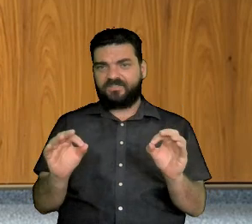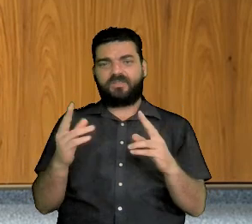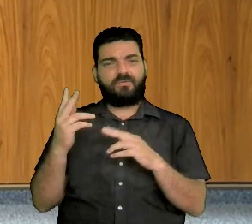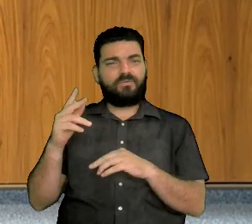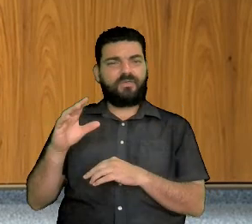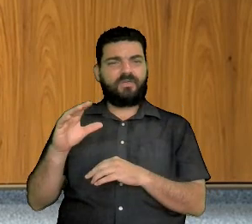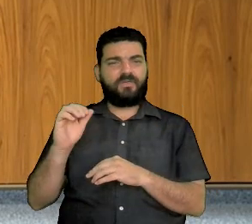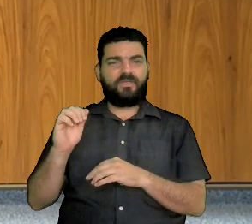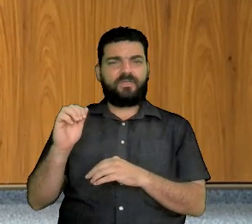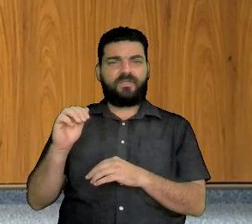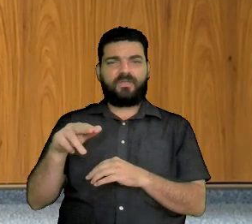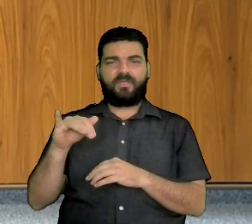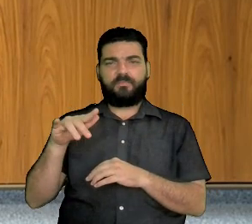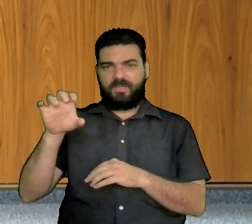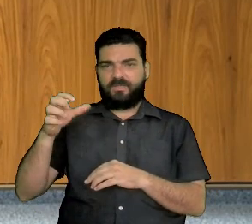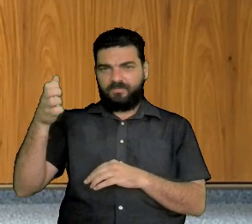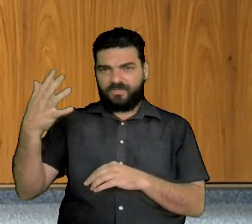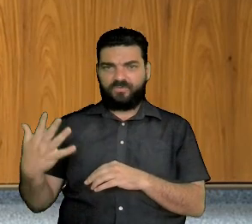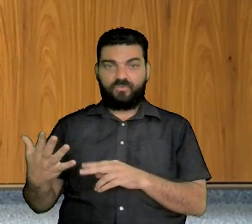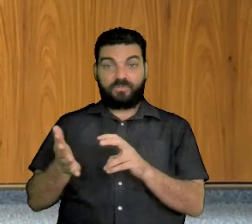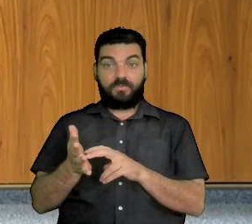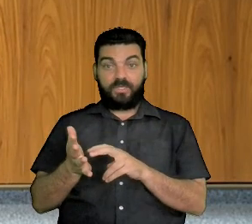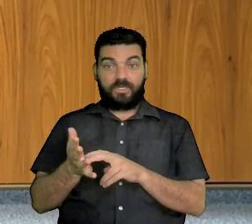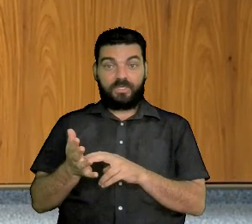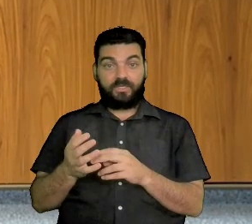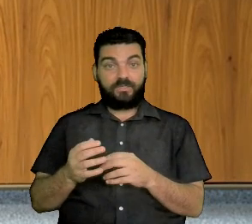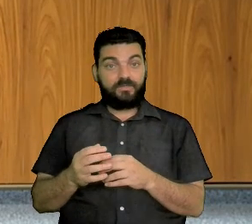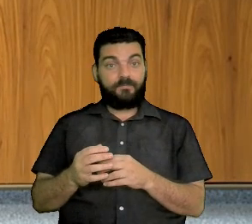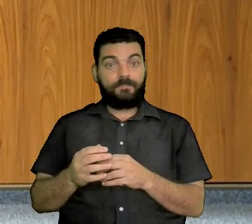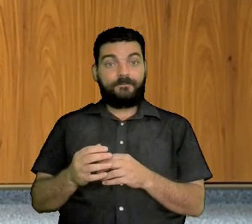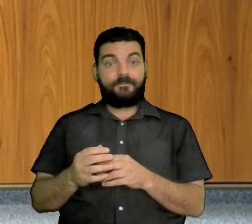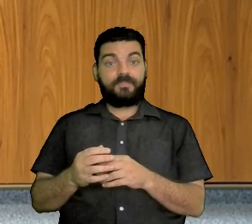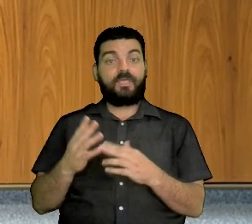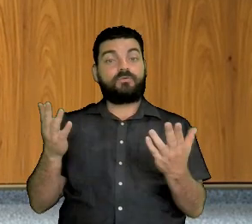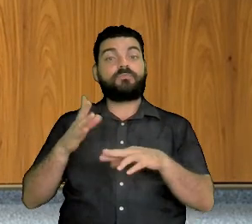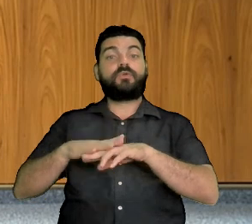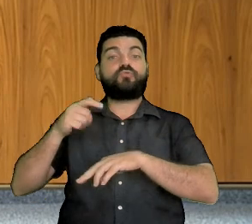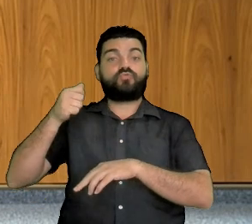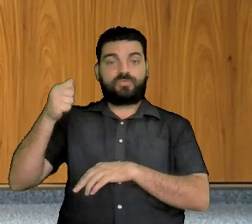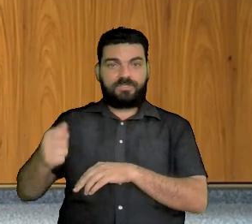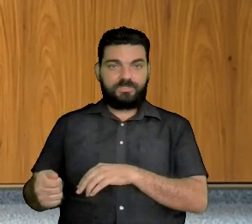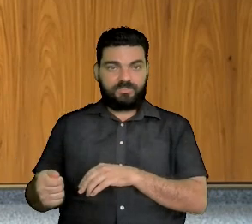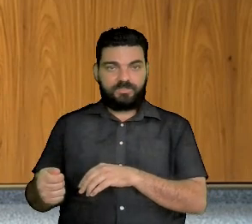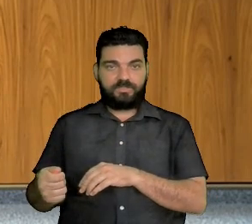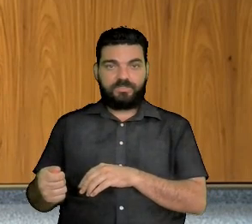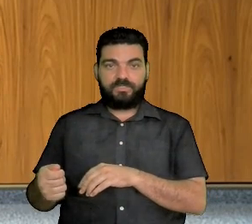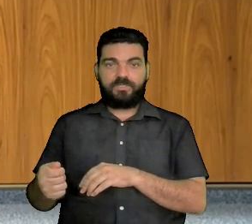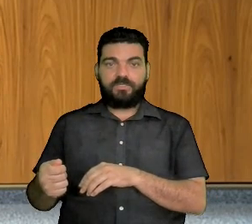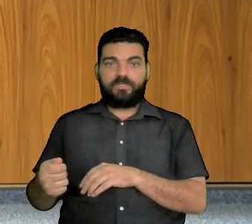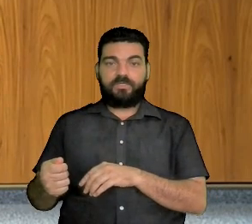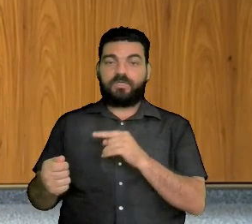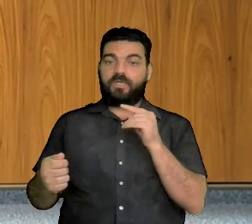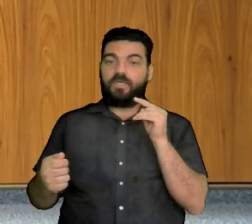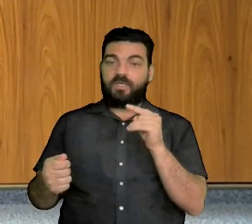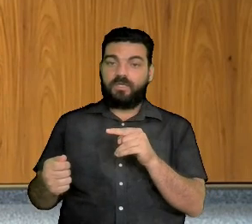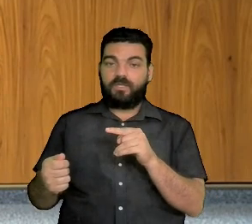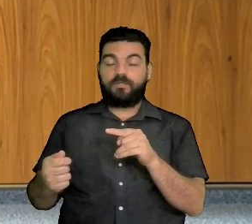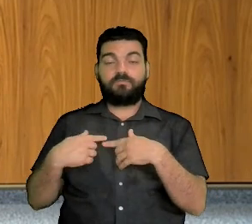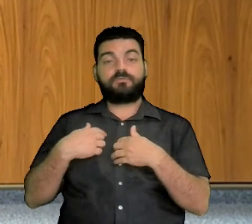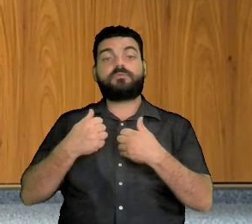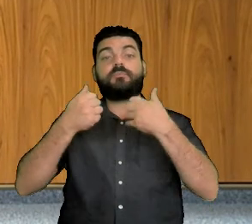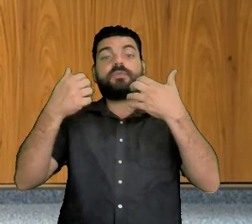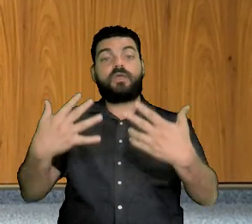que aconteça realmente aquilo que a doutora Kaline falou hoje pela manhã, de que se dê ao